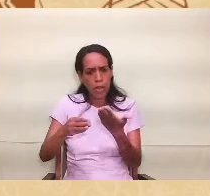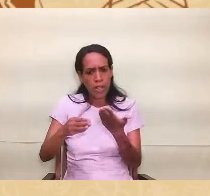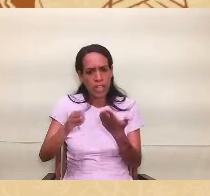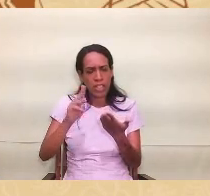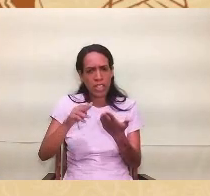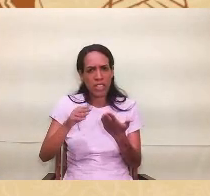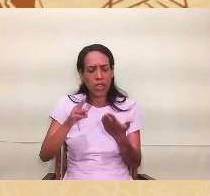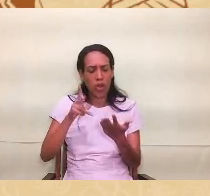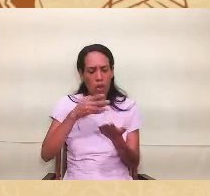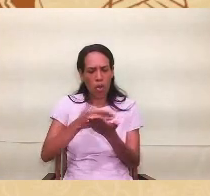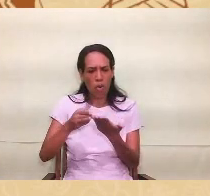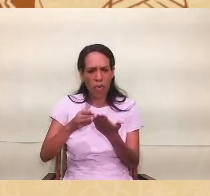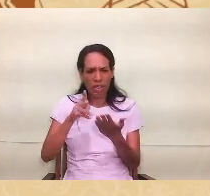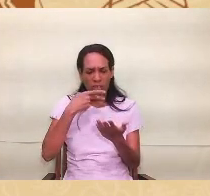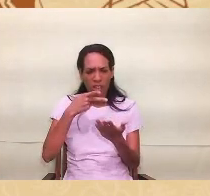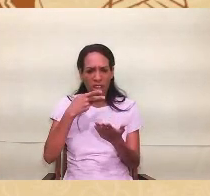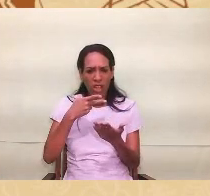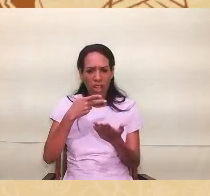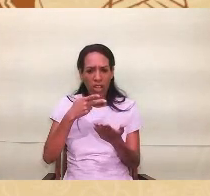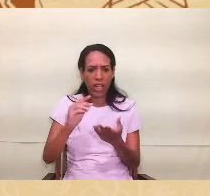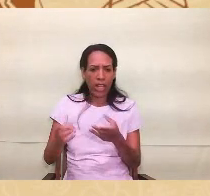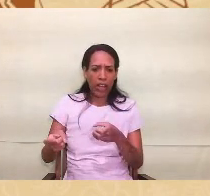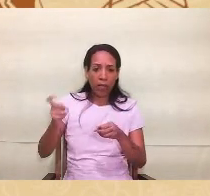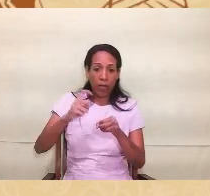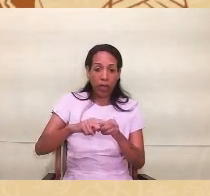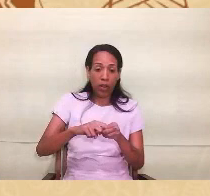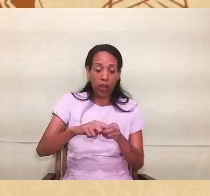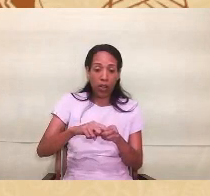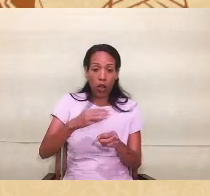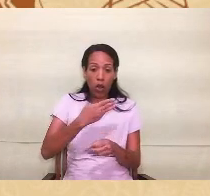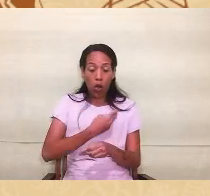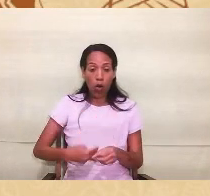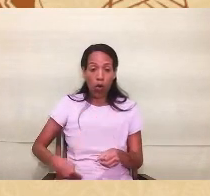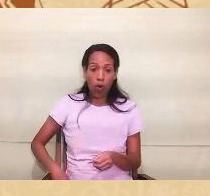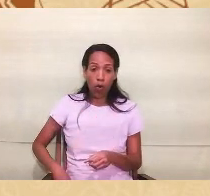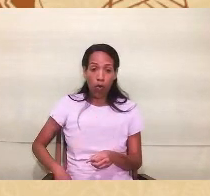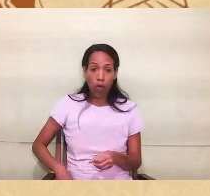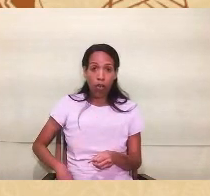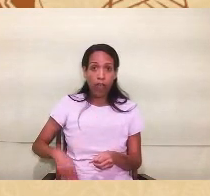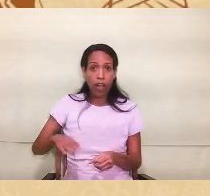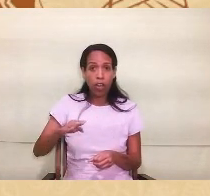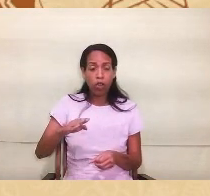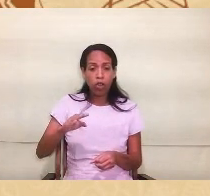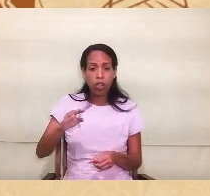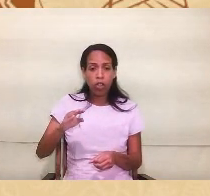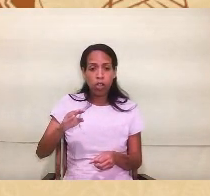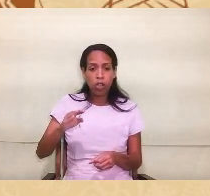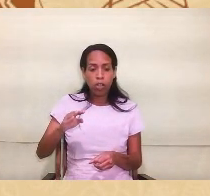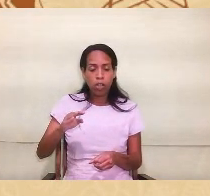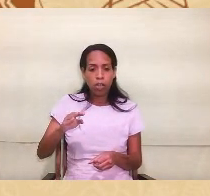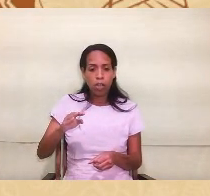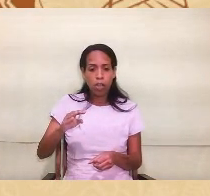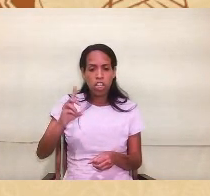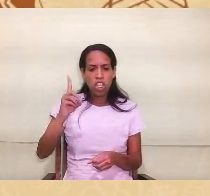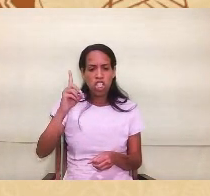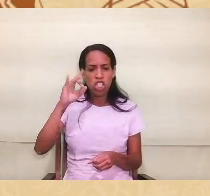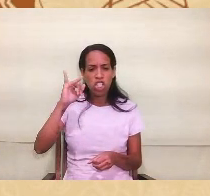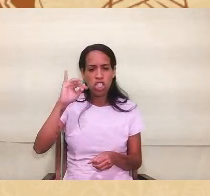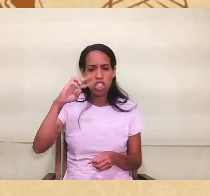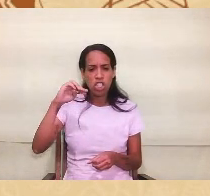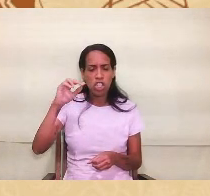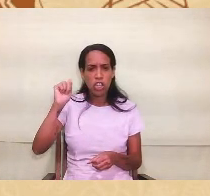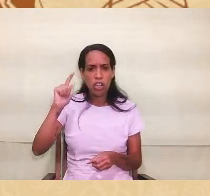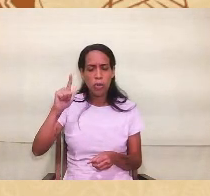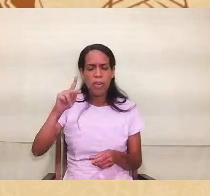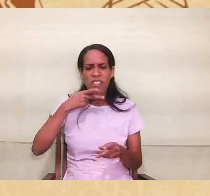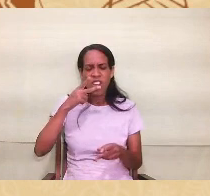né? Que me remete ao governo, principalmente ao governo Dilma, né? Com a questão das usinas,